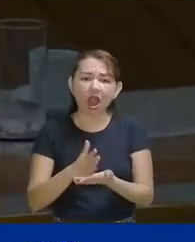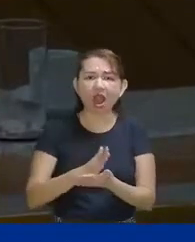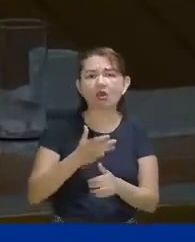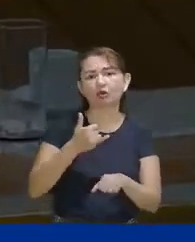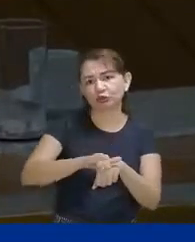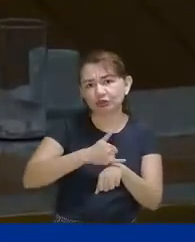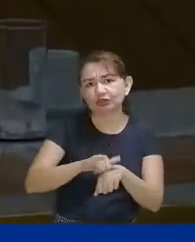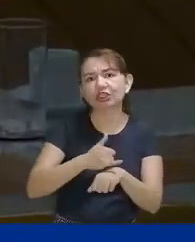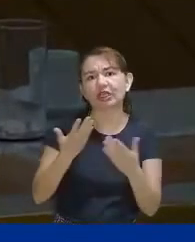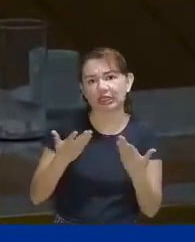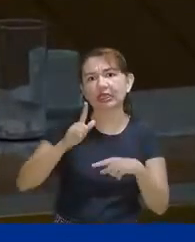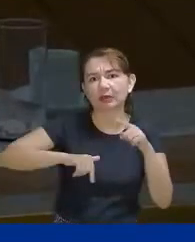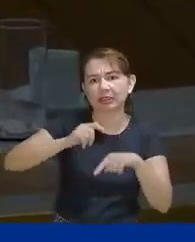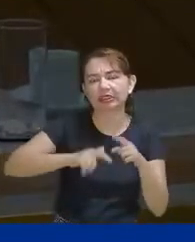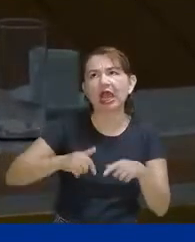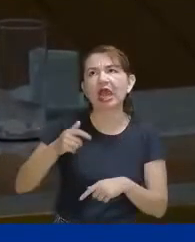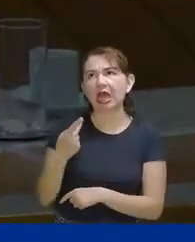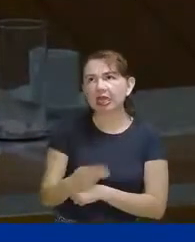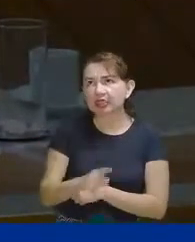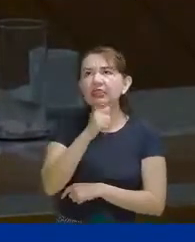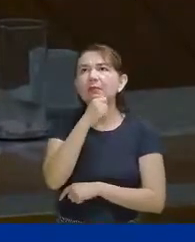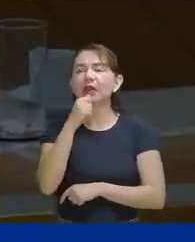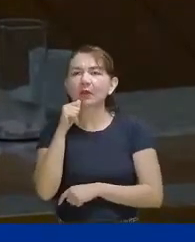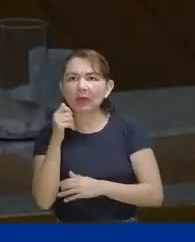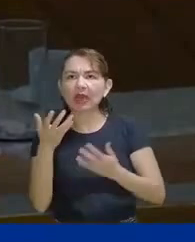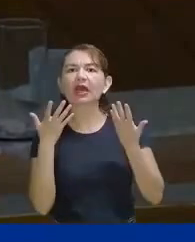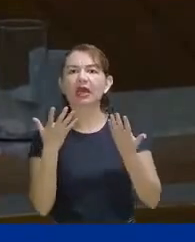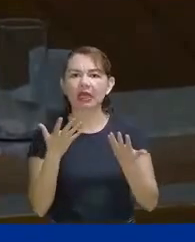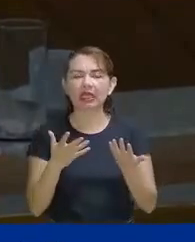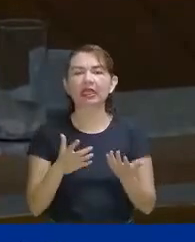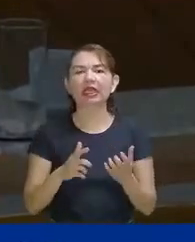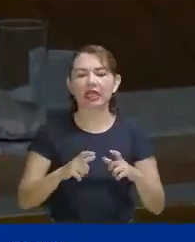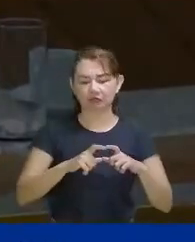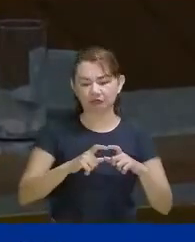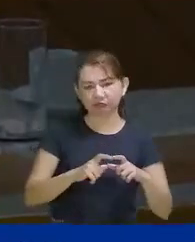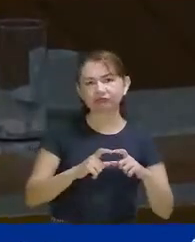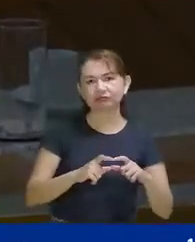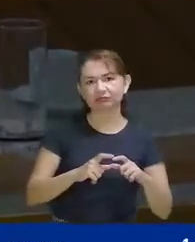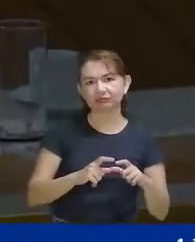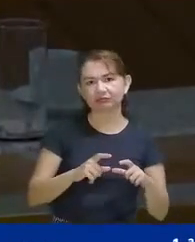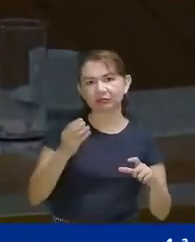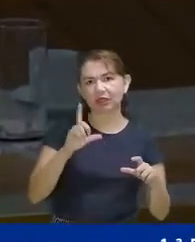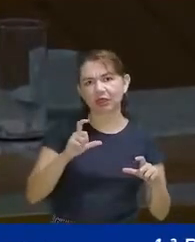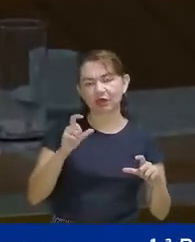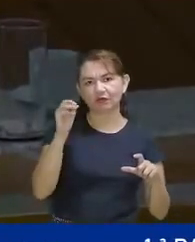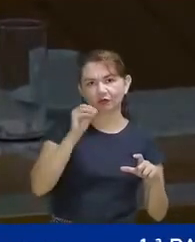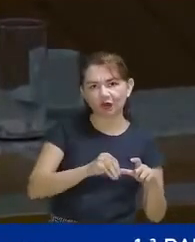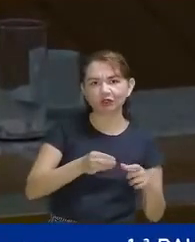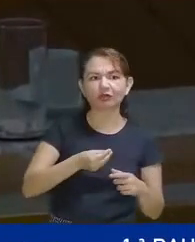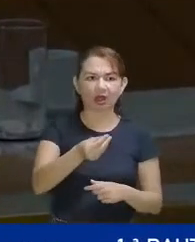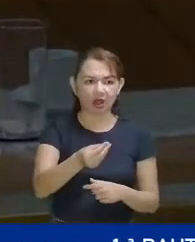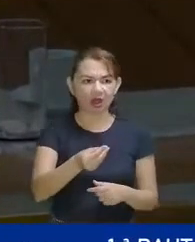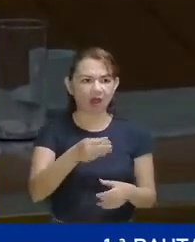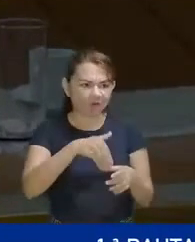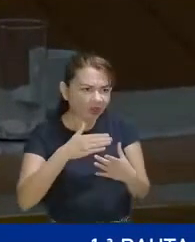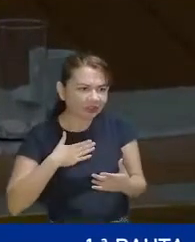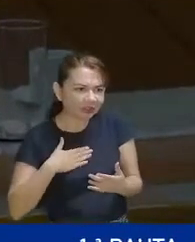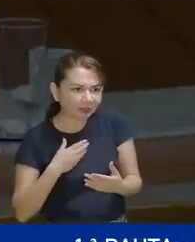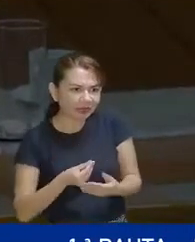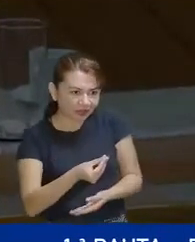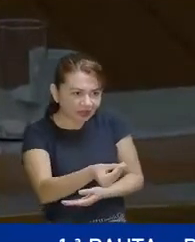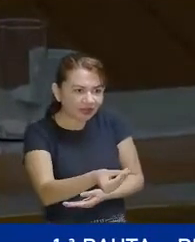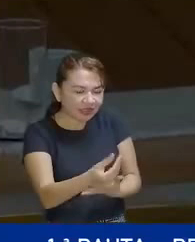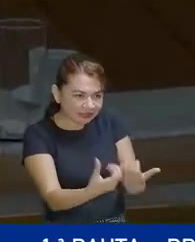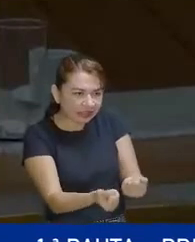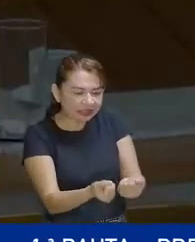as pessoas dão mais valor se receberem um santinho em mão e um pedido na cara, se diz, vota em mim que eu estou te dando aqui meu santinho.